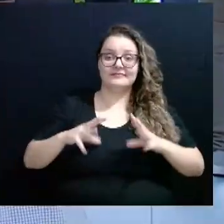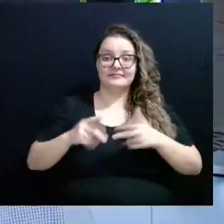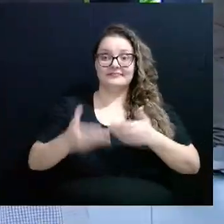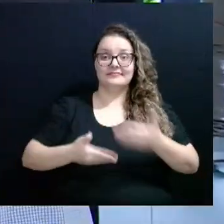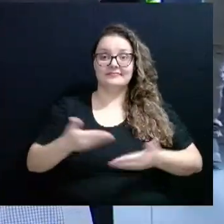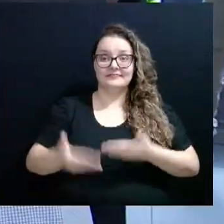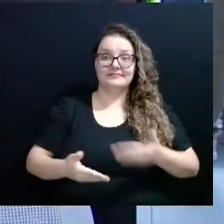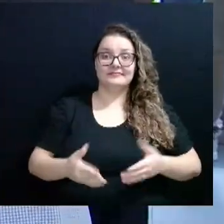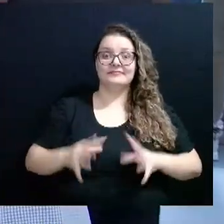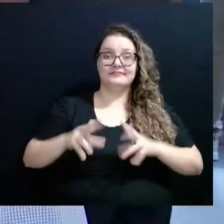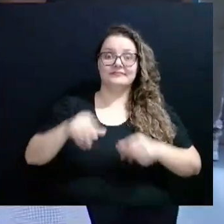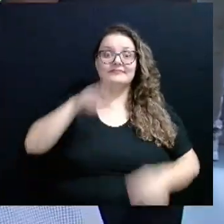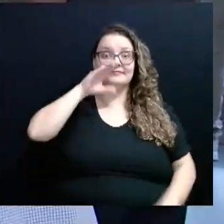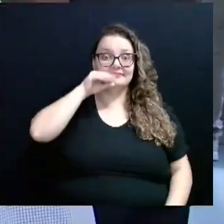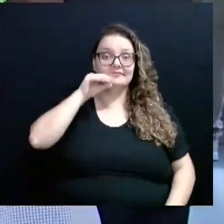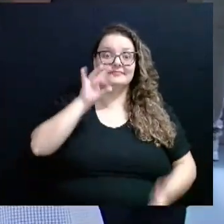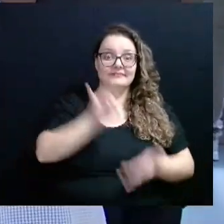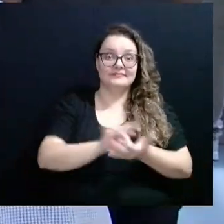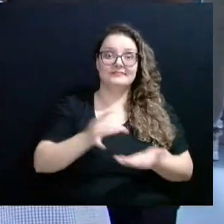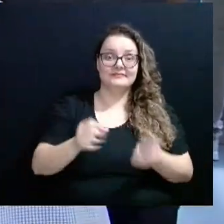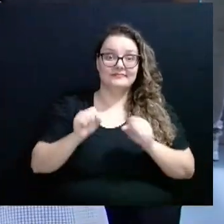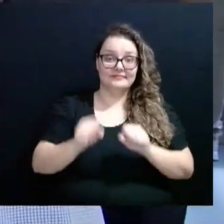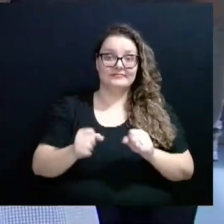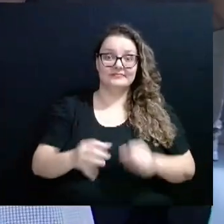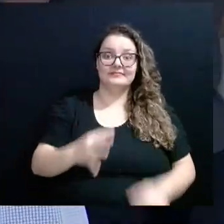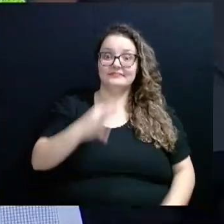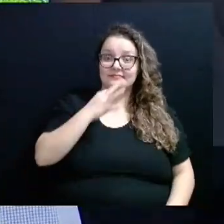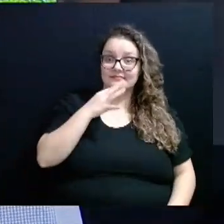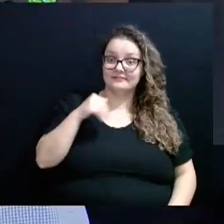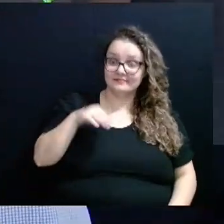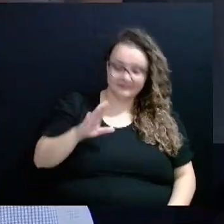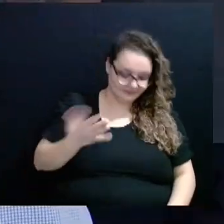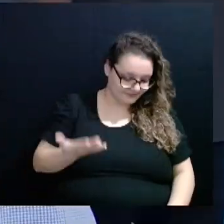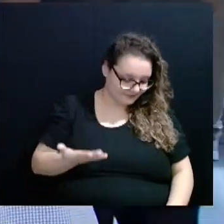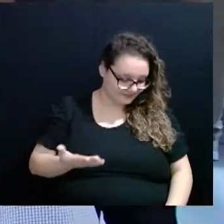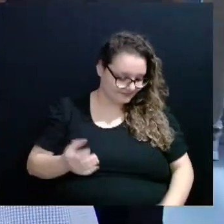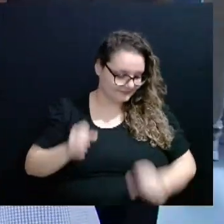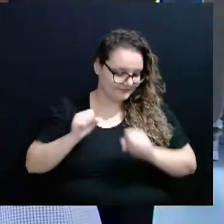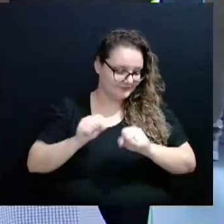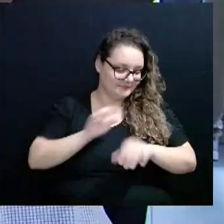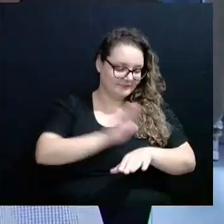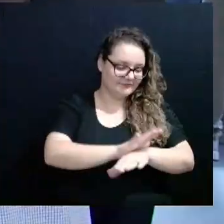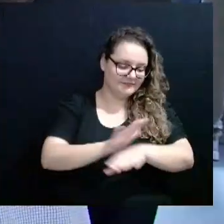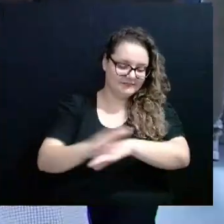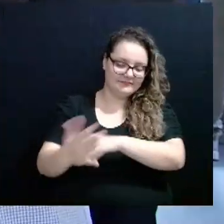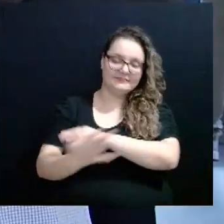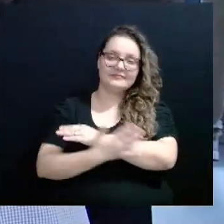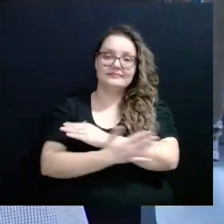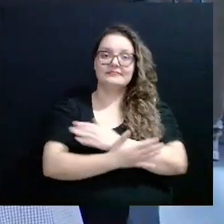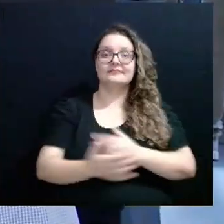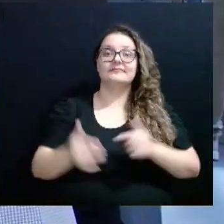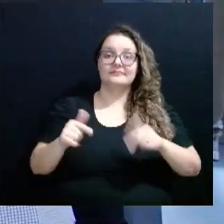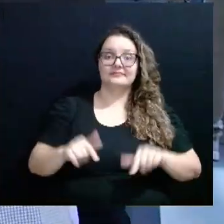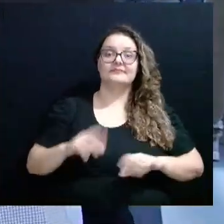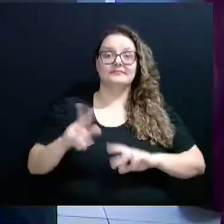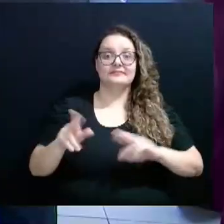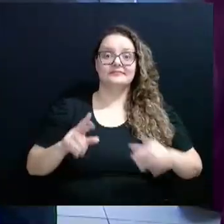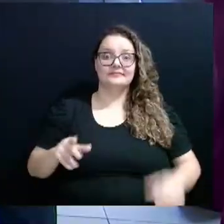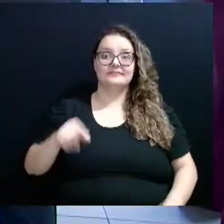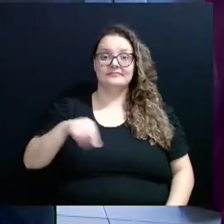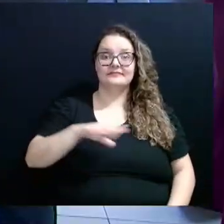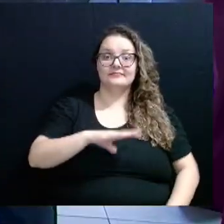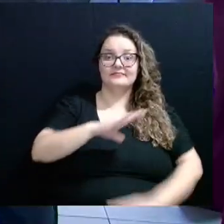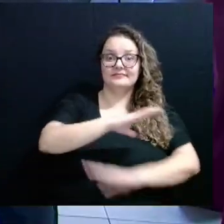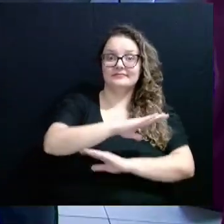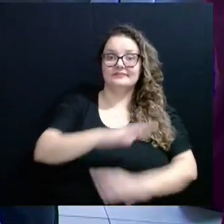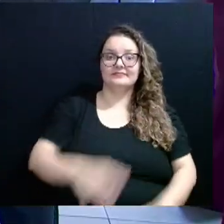colaboradores, na verdade, possam se conhecer, possam se ajudar e ter esse ambiente que é o nosso diferencial aqui da Câmara de Campinas. Ser